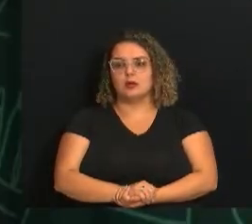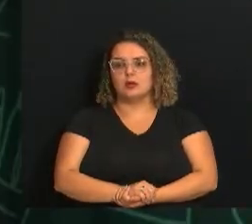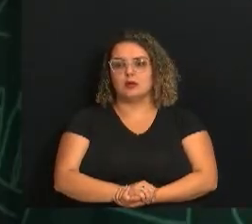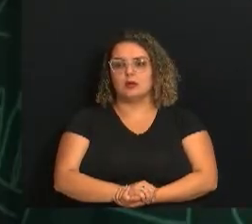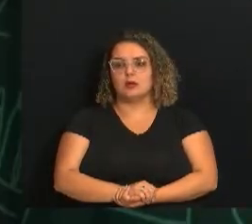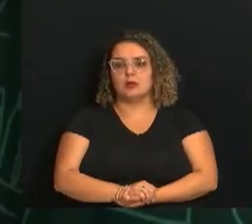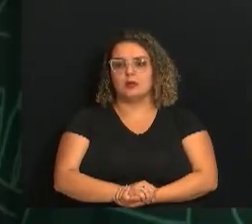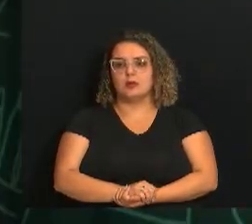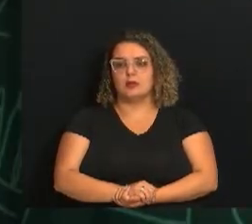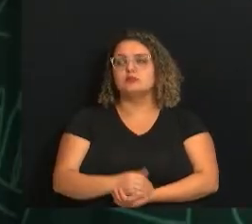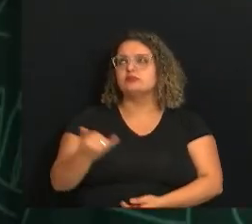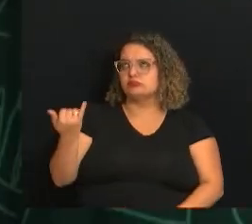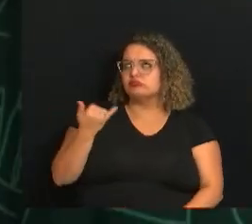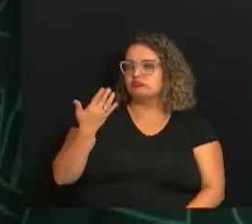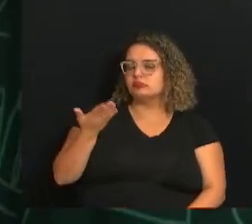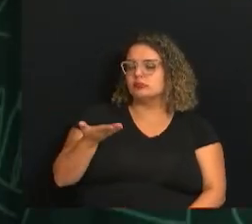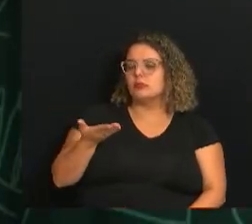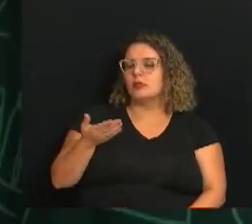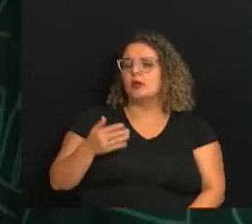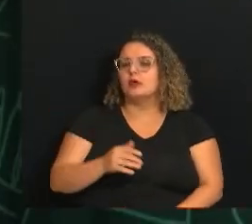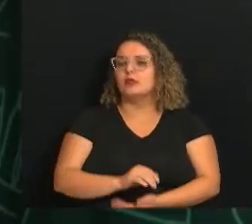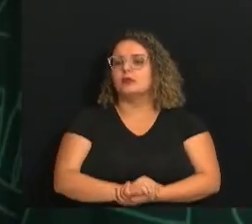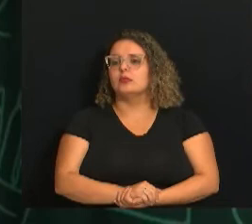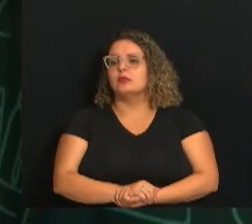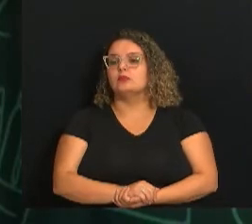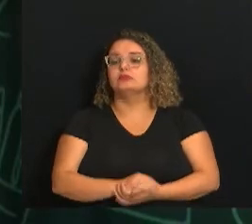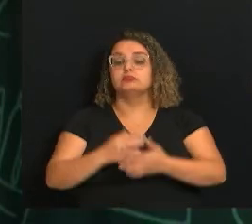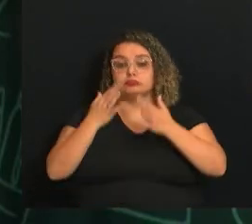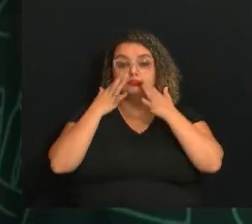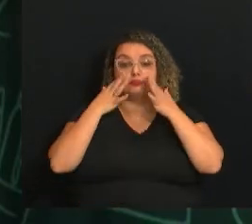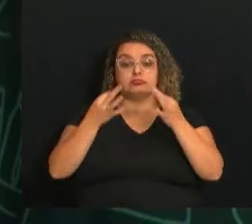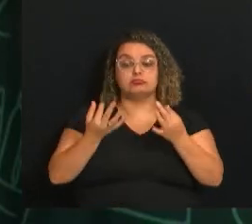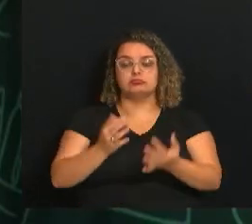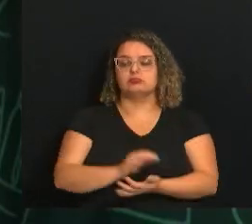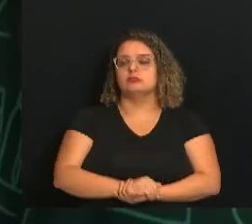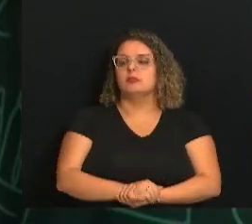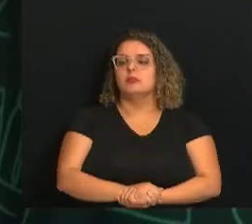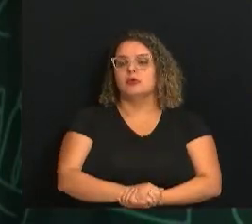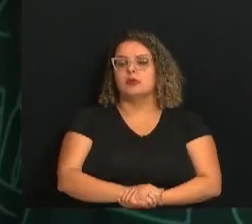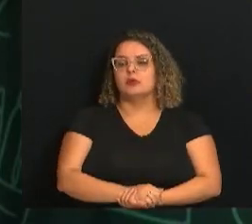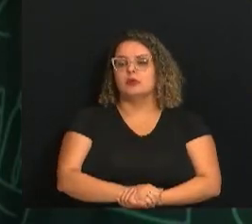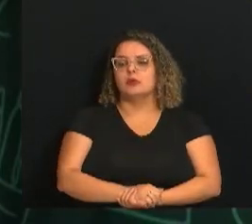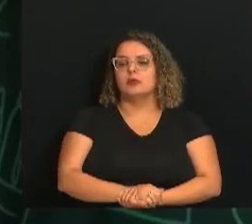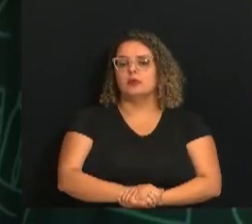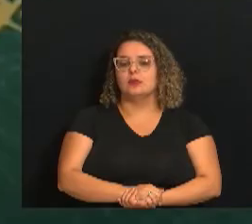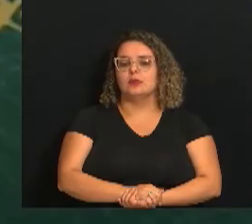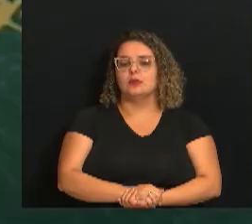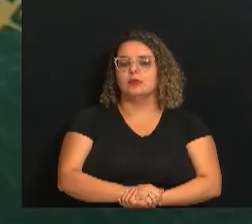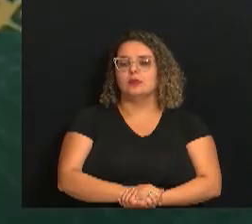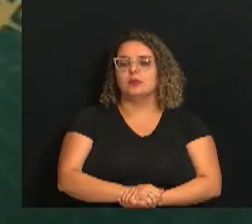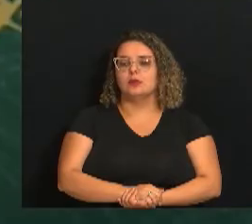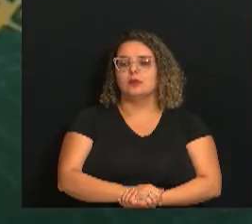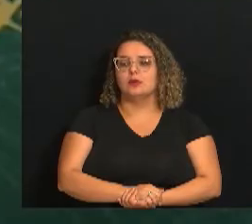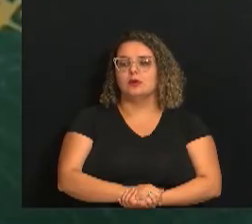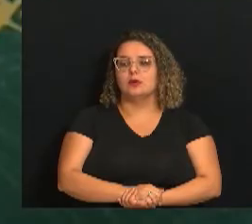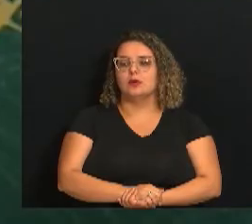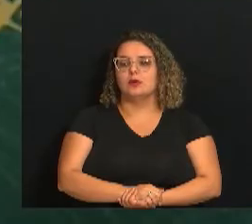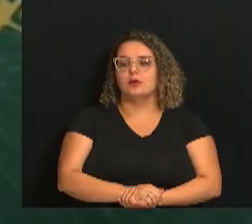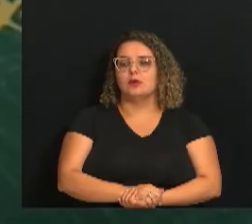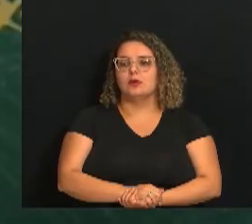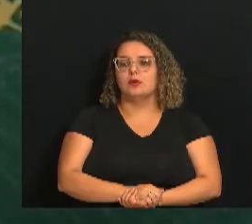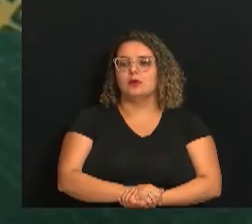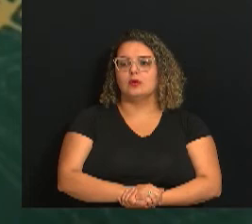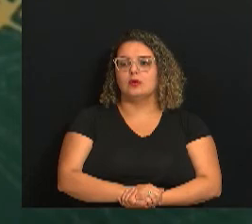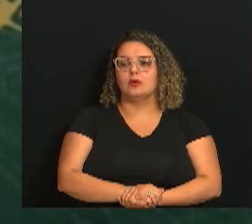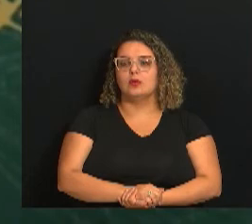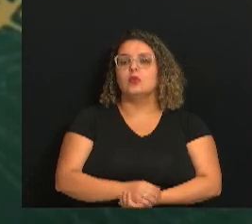coisa aqui agora, Caio, que me chamou muito a atenção. Você disse o seguinte: o